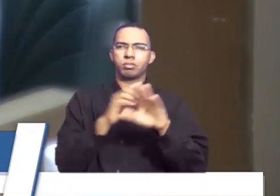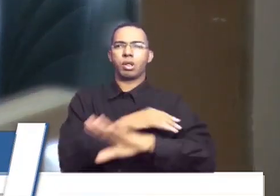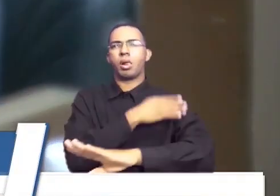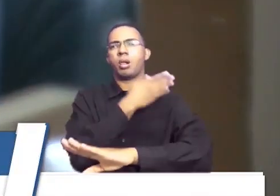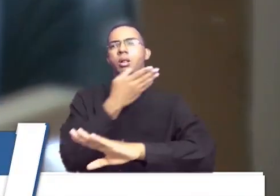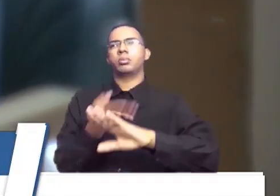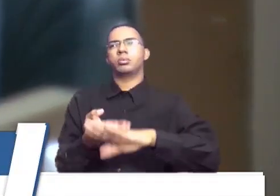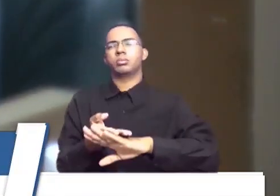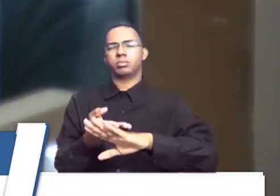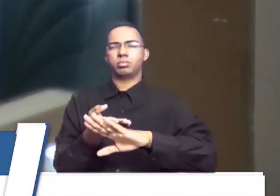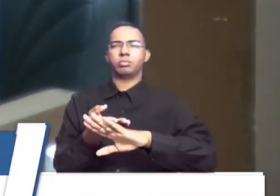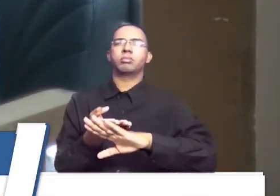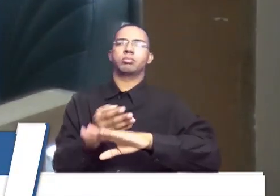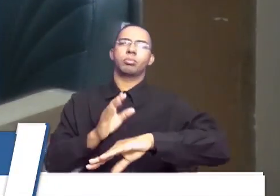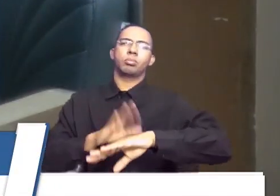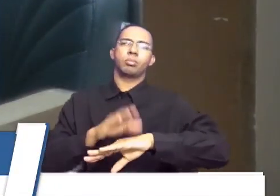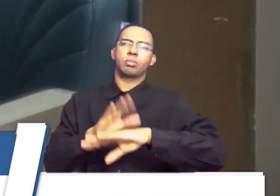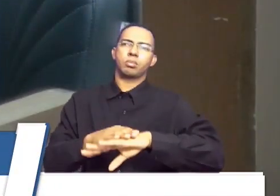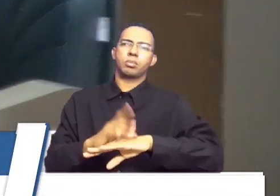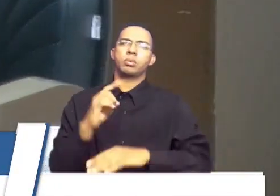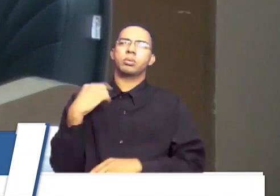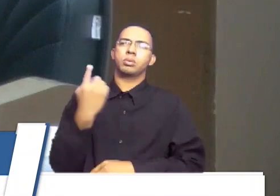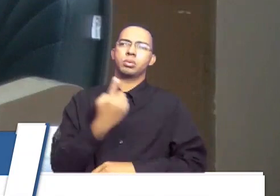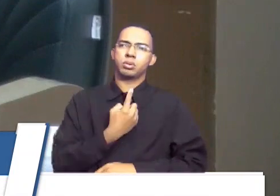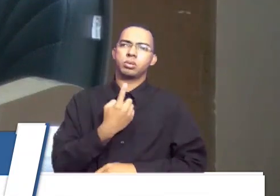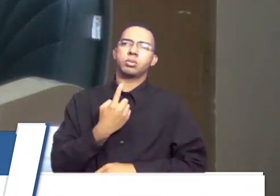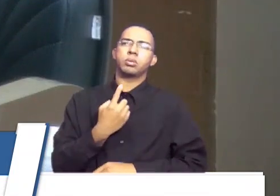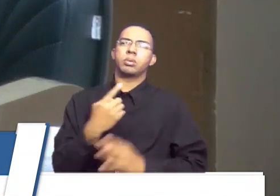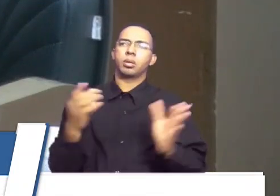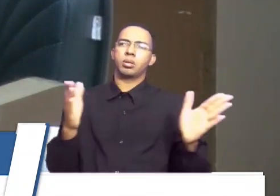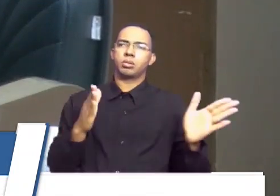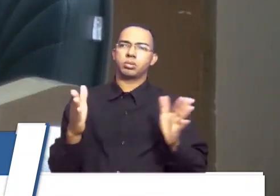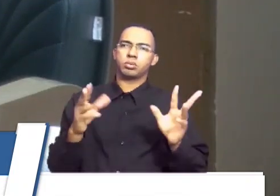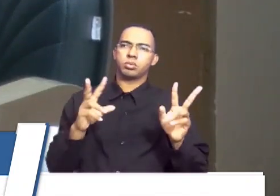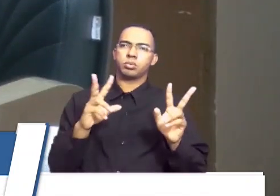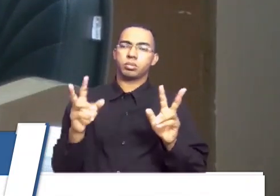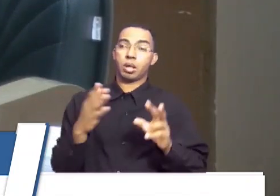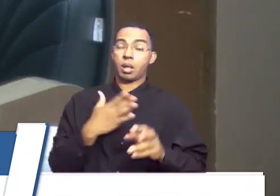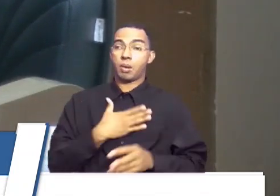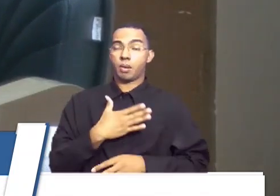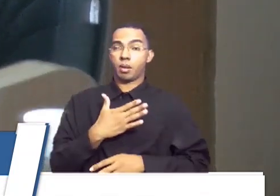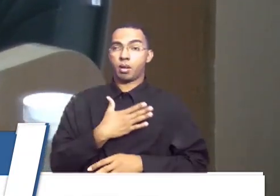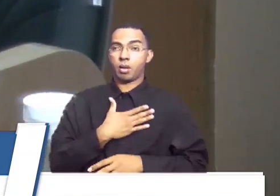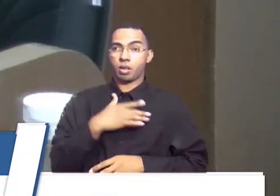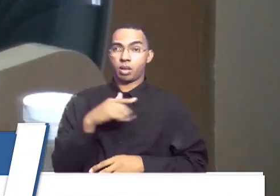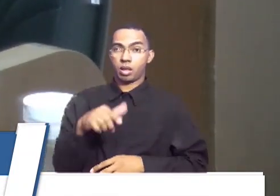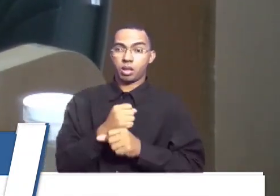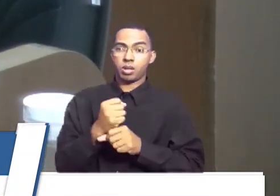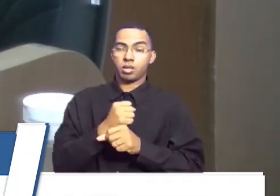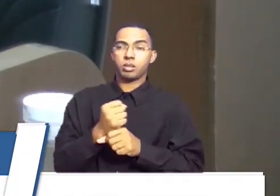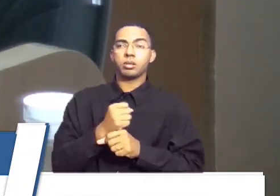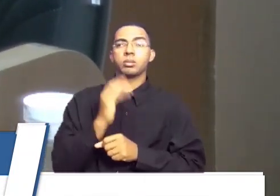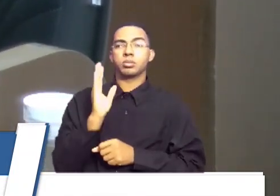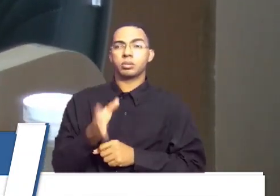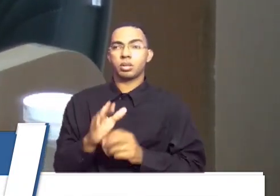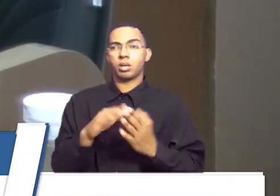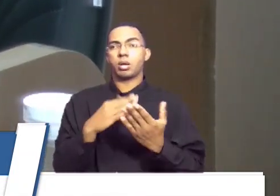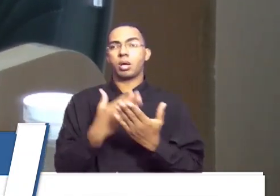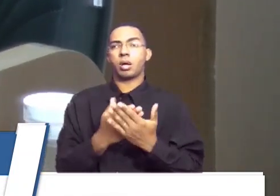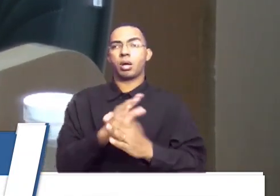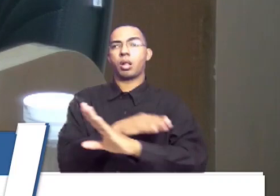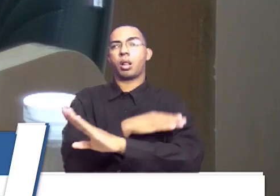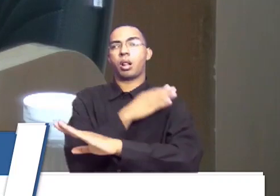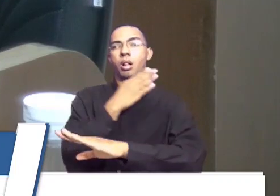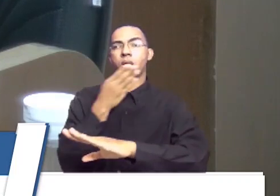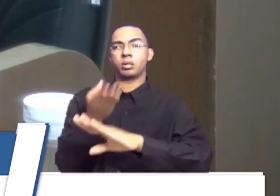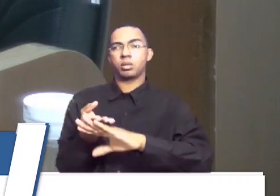É uma bandeira nossa, essa questão. Para mim, esse ano já teria essa escola de período integral, mas eu